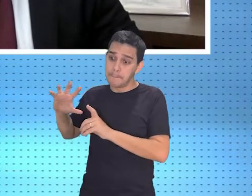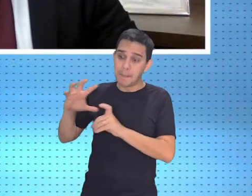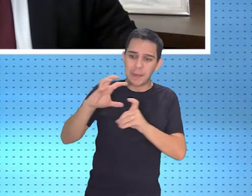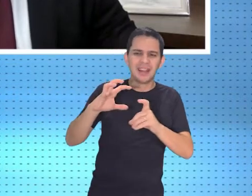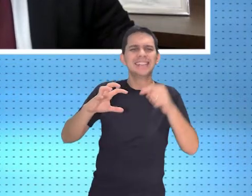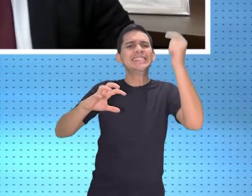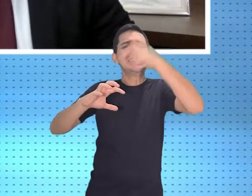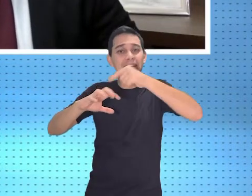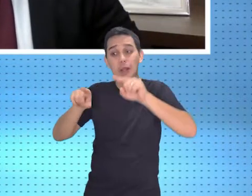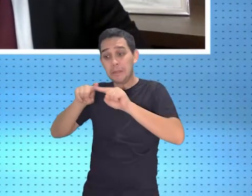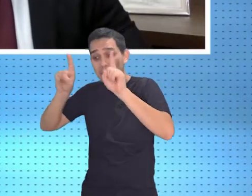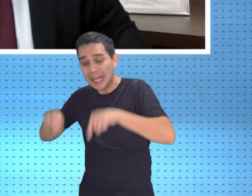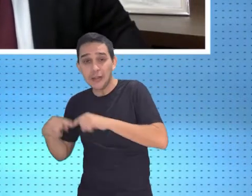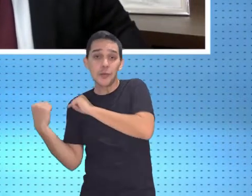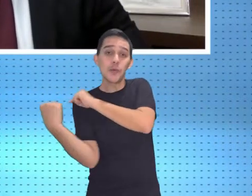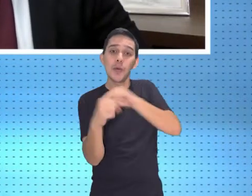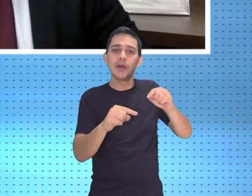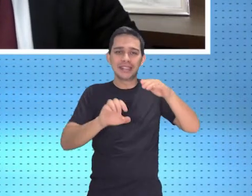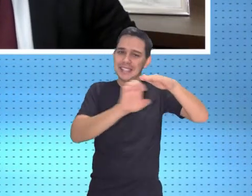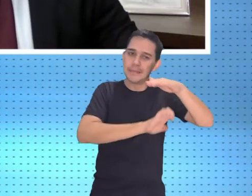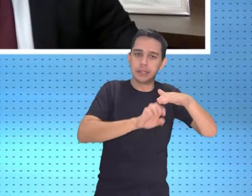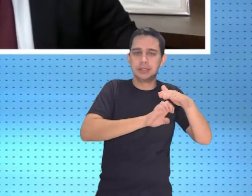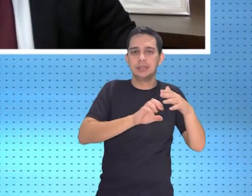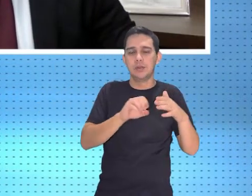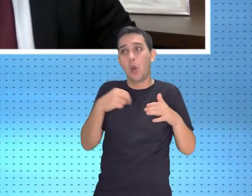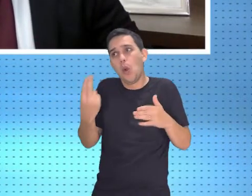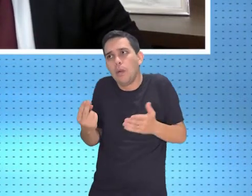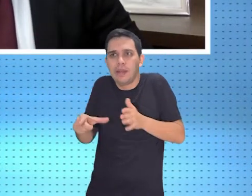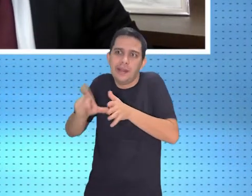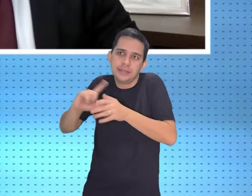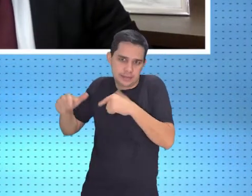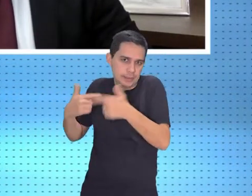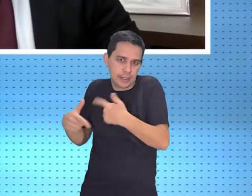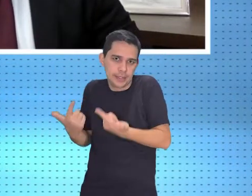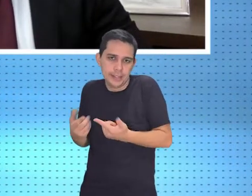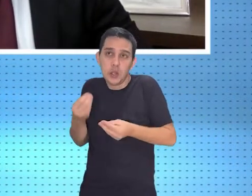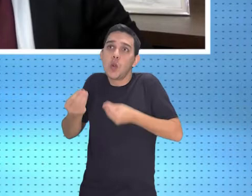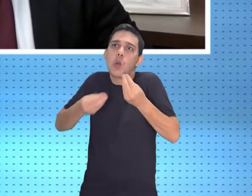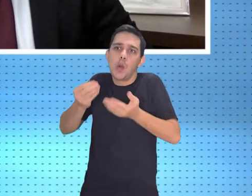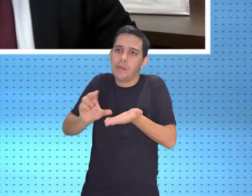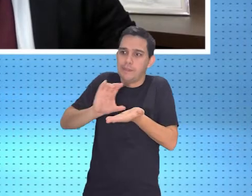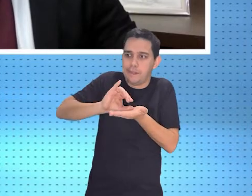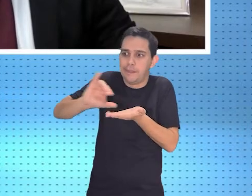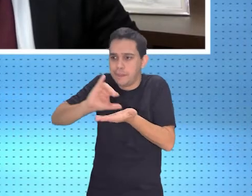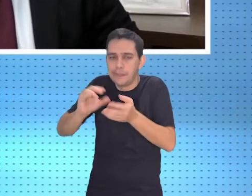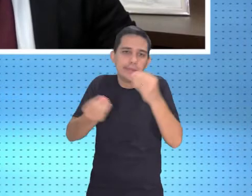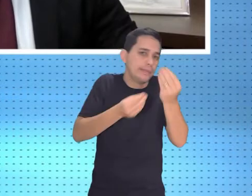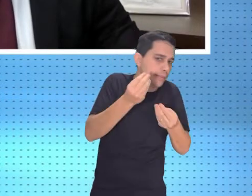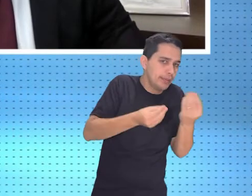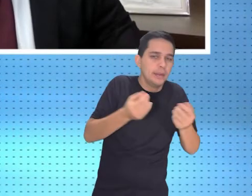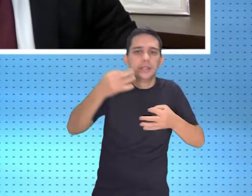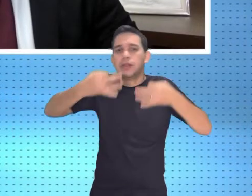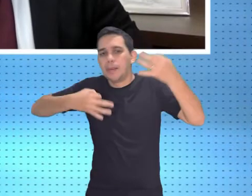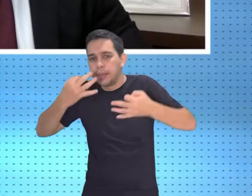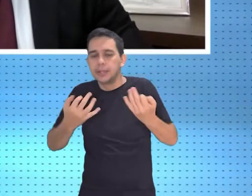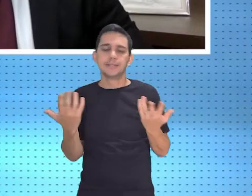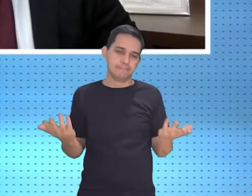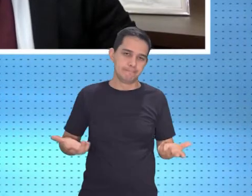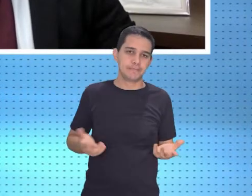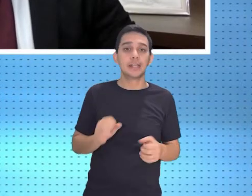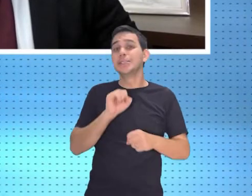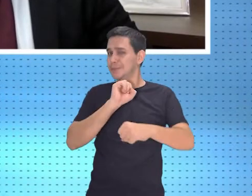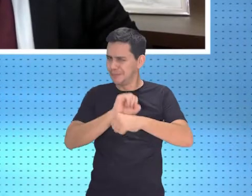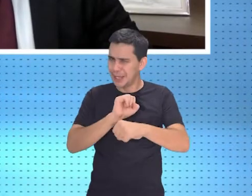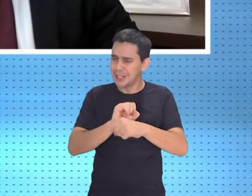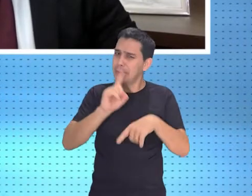moral praticado pelo empregado ou por ex-empregado e as consequências jurídicas e práticas dessa situação. Não